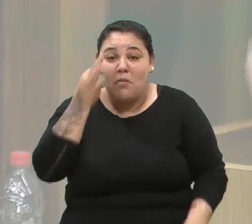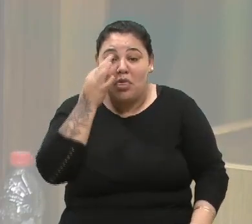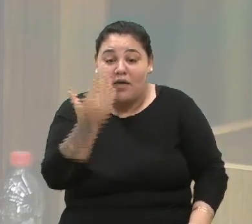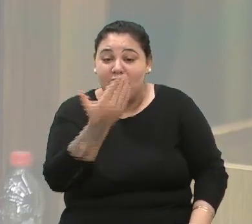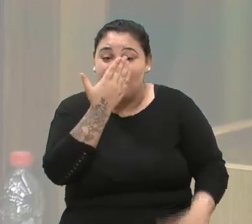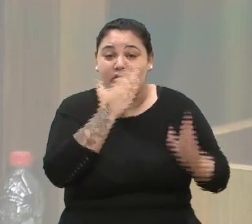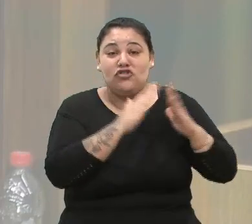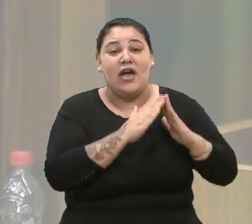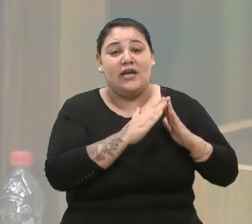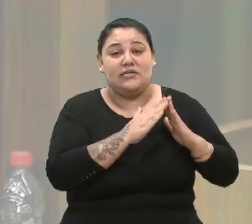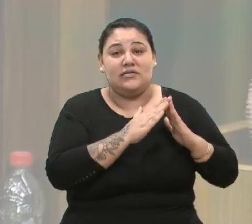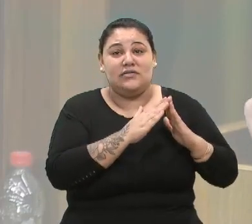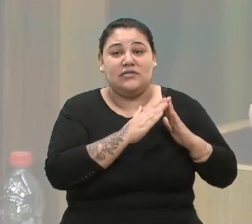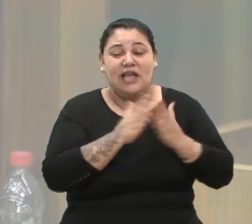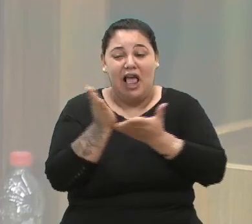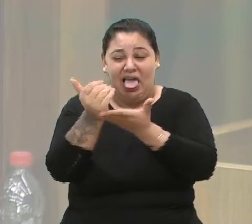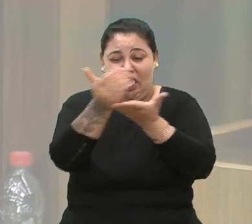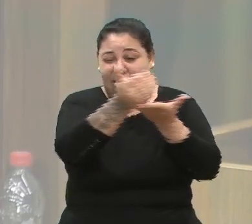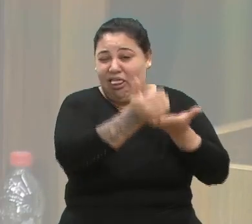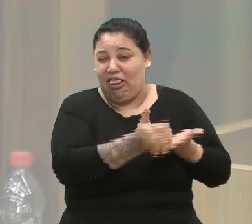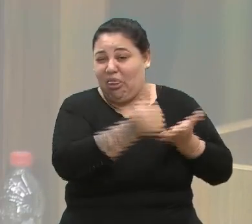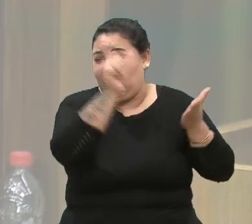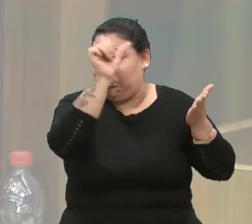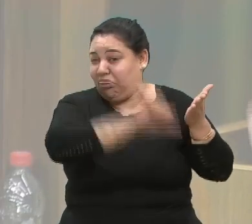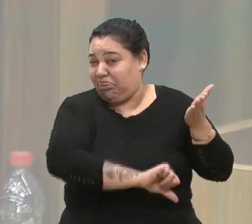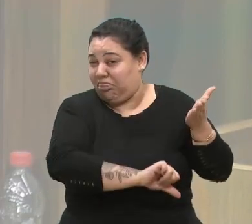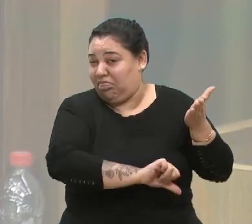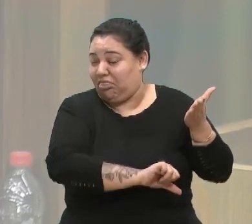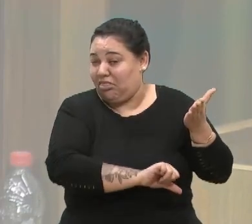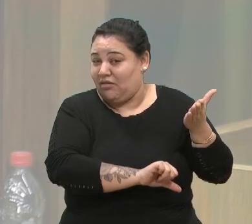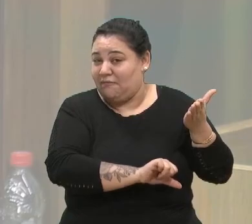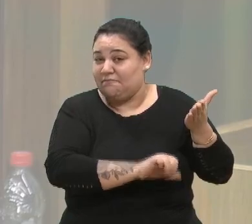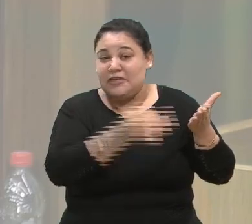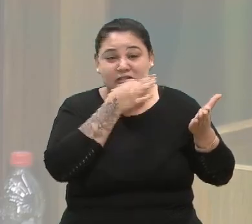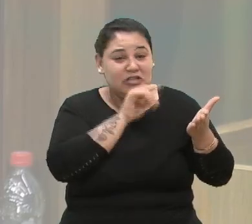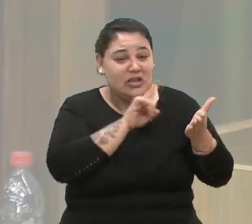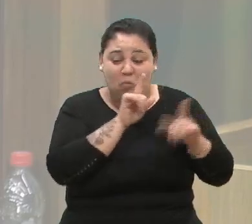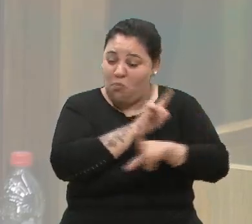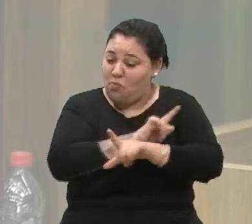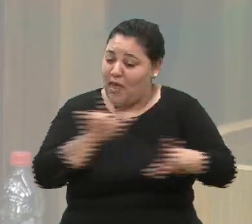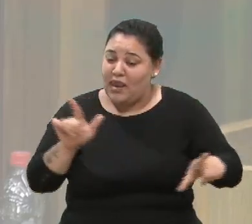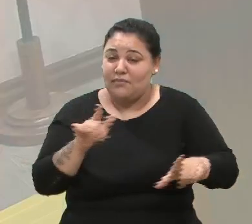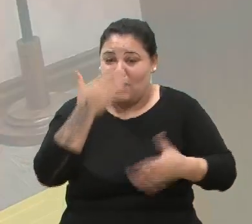sua casa que a coleta não é bem feita e que a cidade não está limpa, não. Muito obrigado.